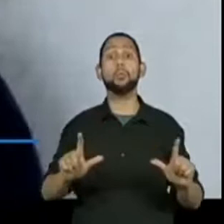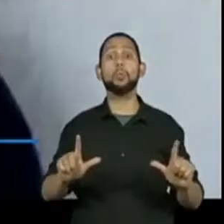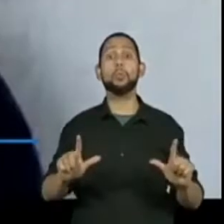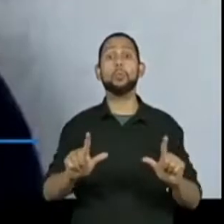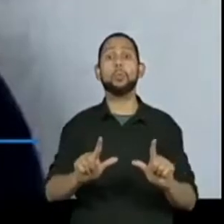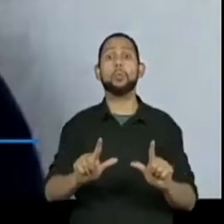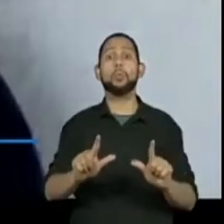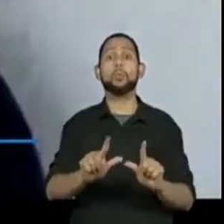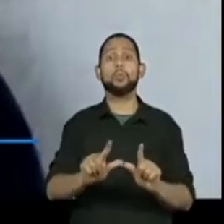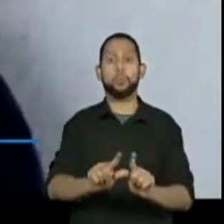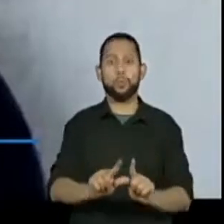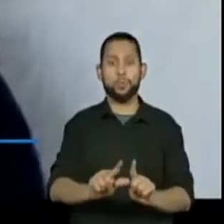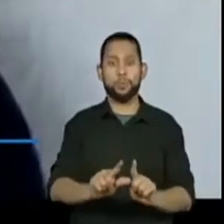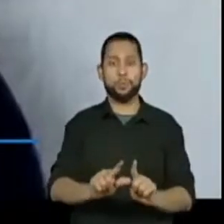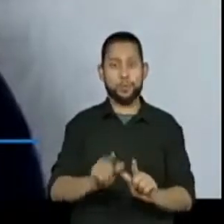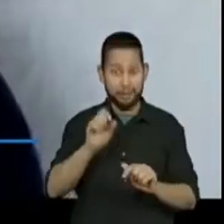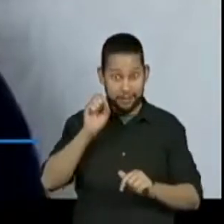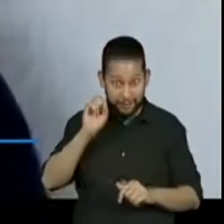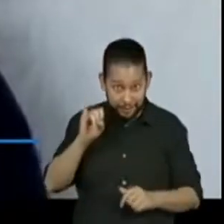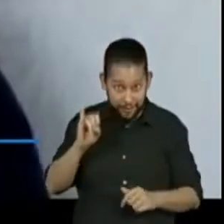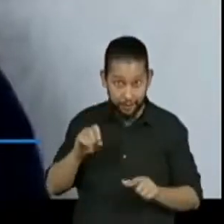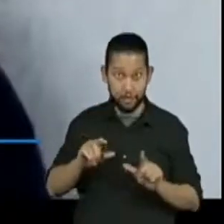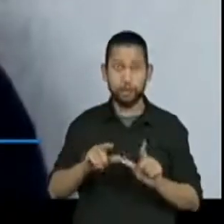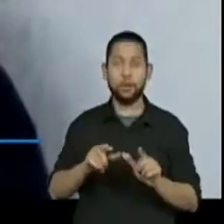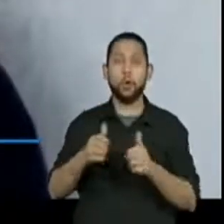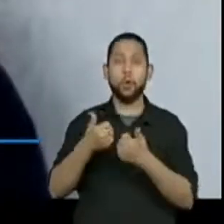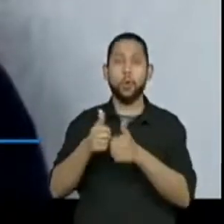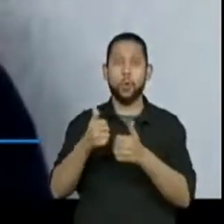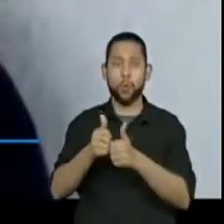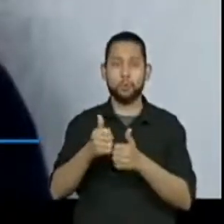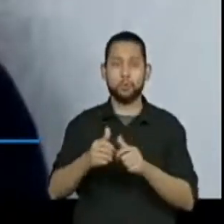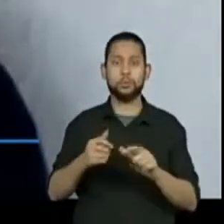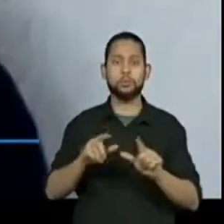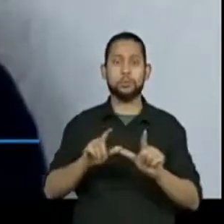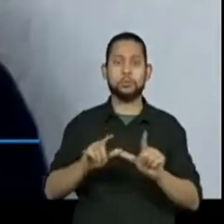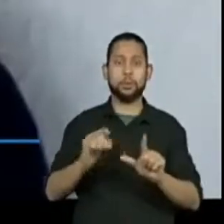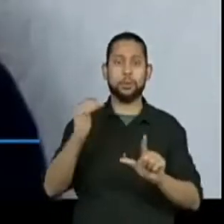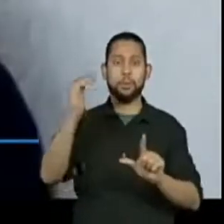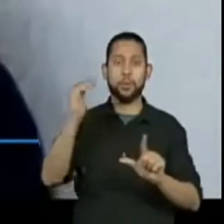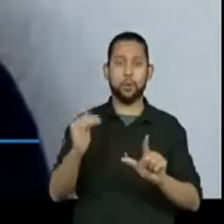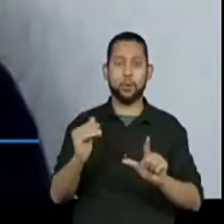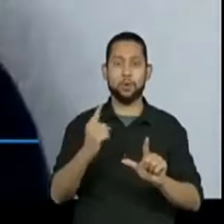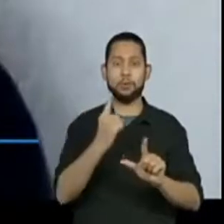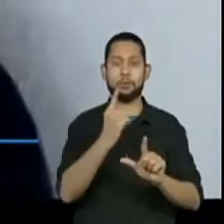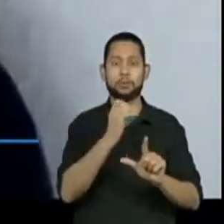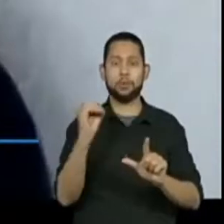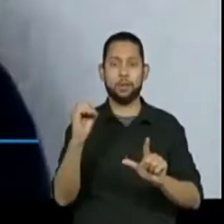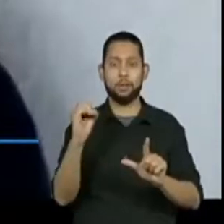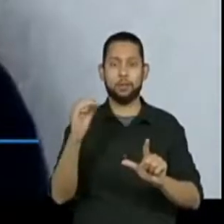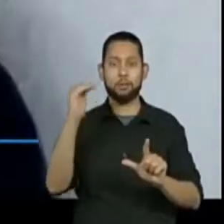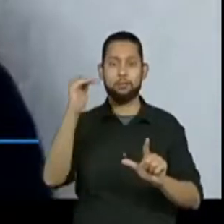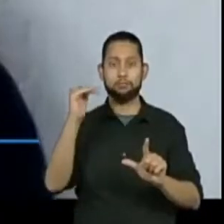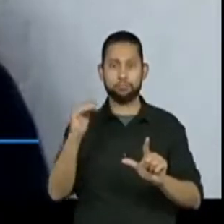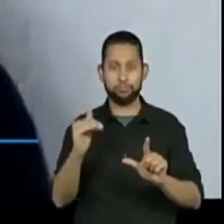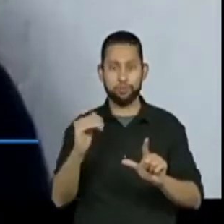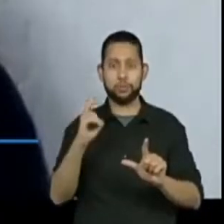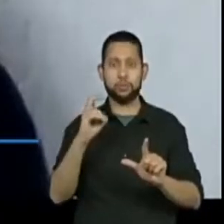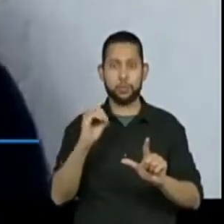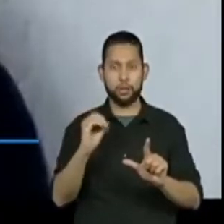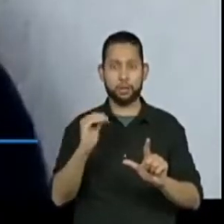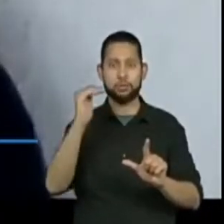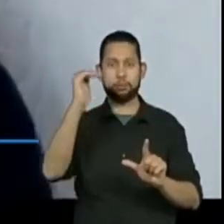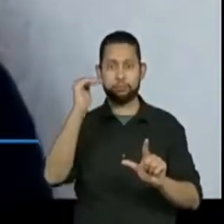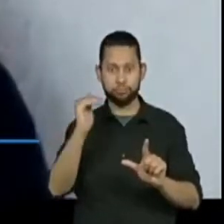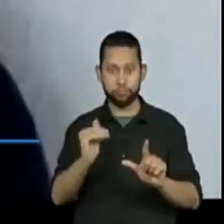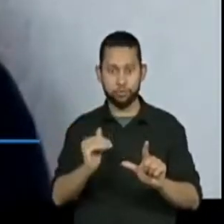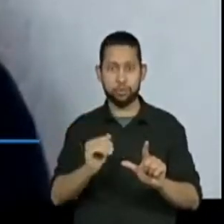trouxe, a professora Zeneide, a professora Sônia. Muito bem. Vamos olhar então esse desafio agora lá